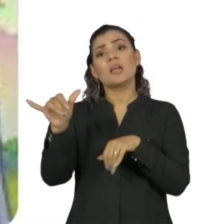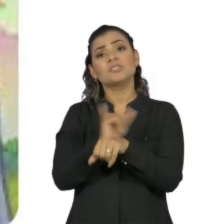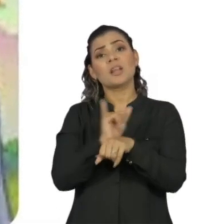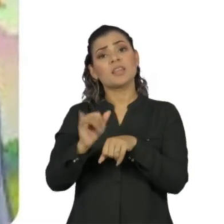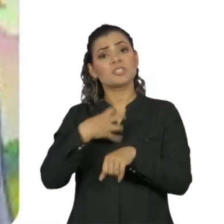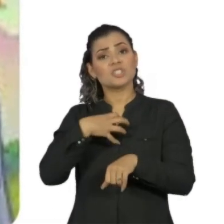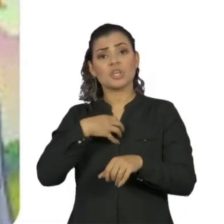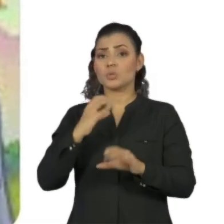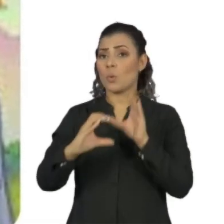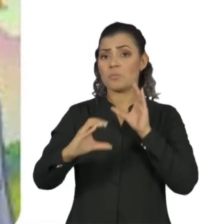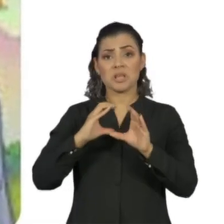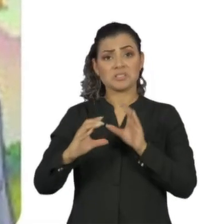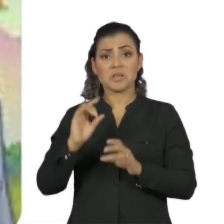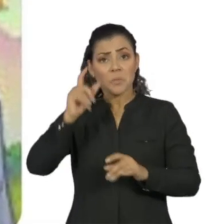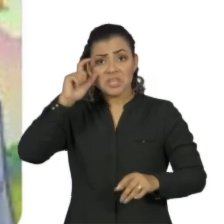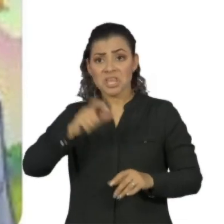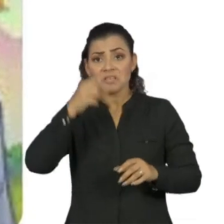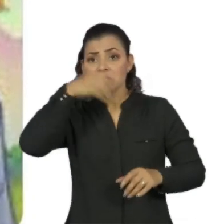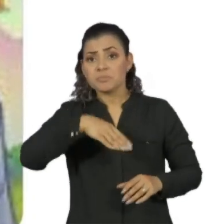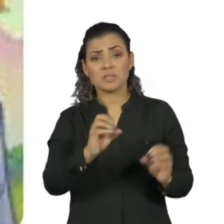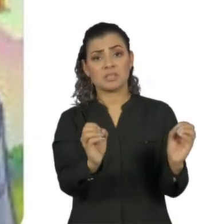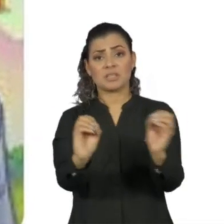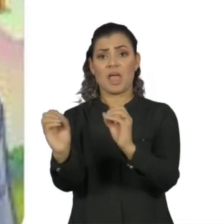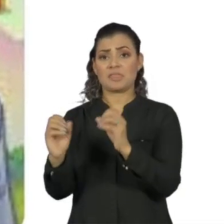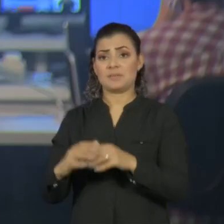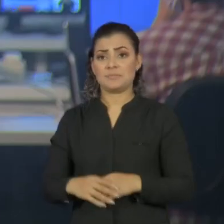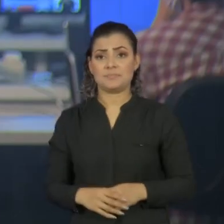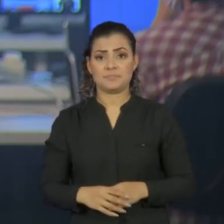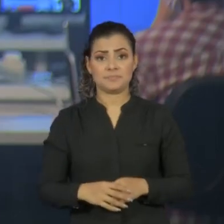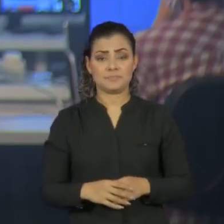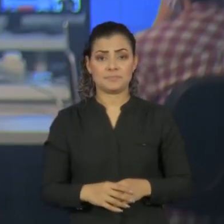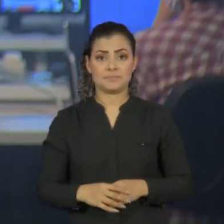recurso de comunicação sem intenção de ofender os chineses